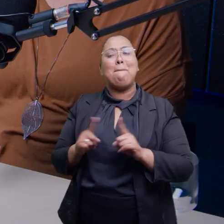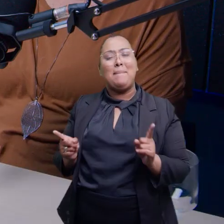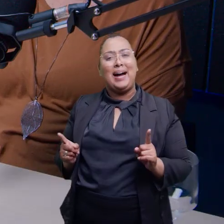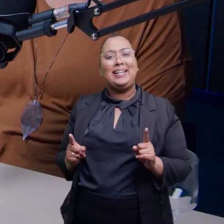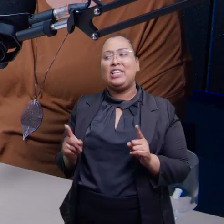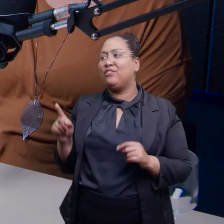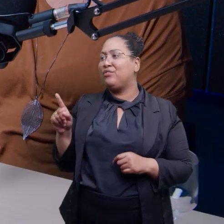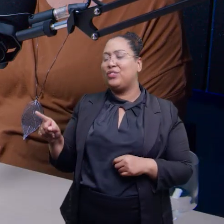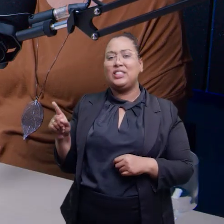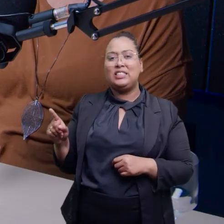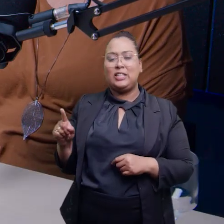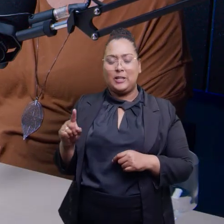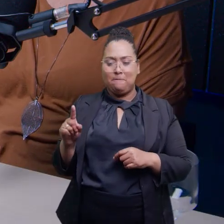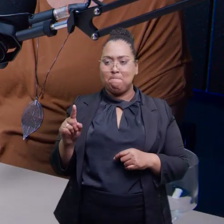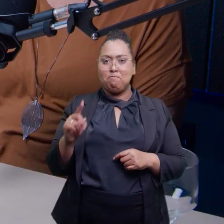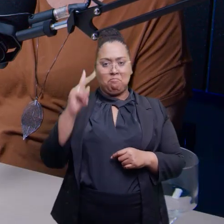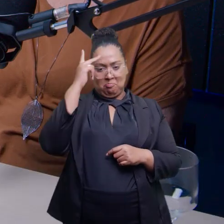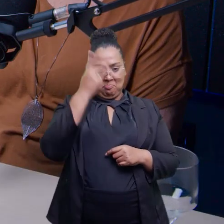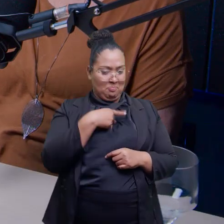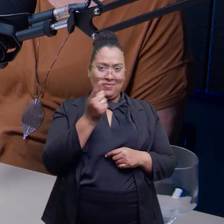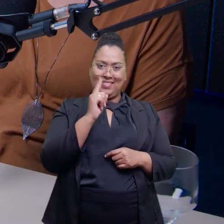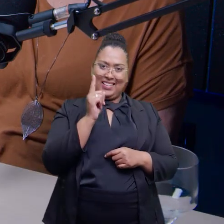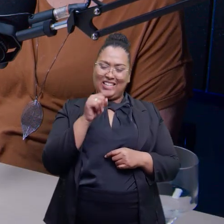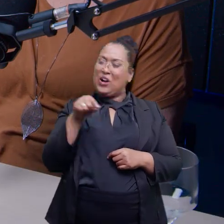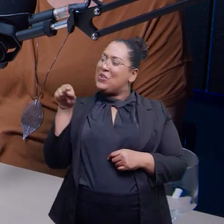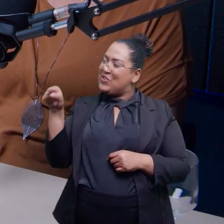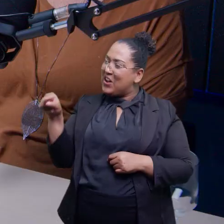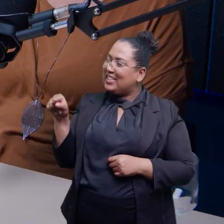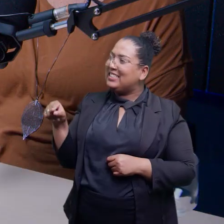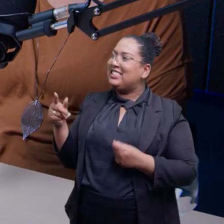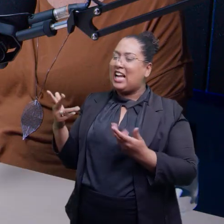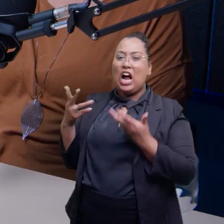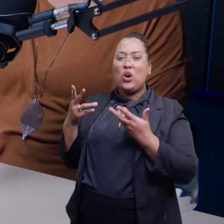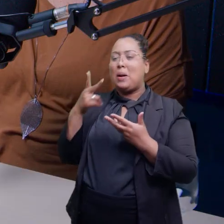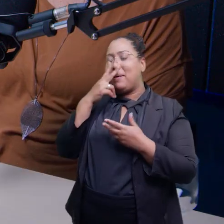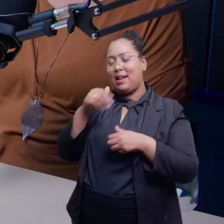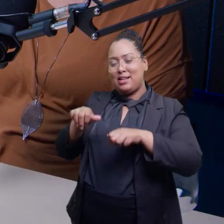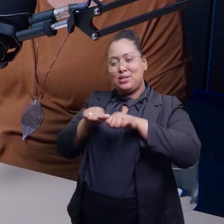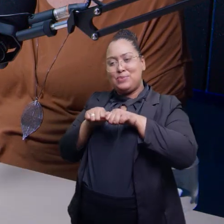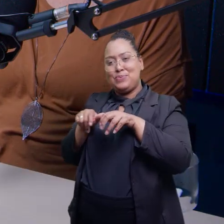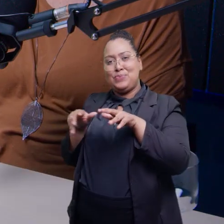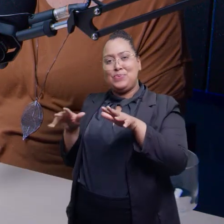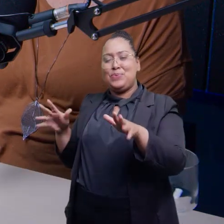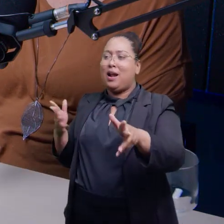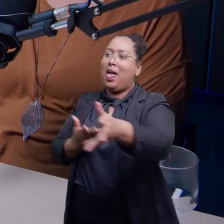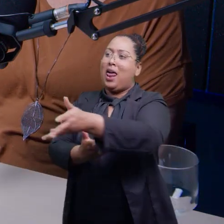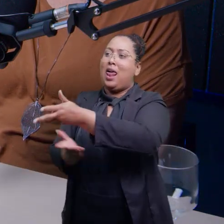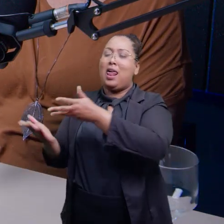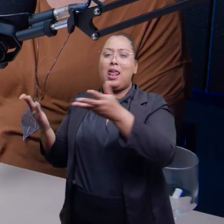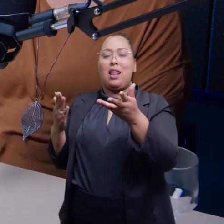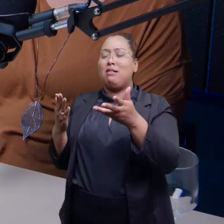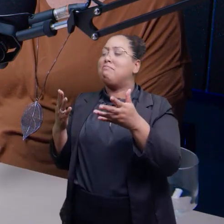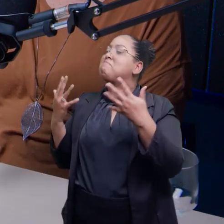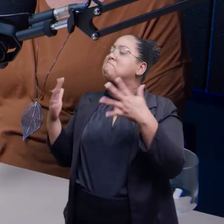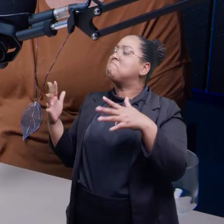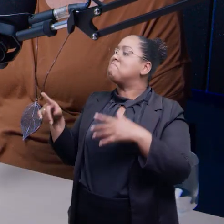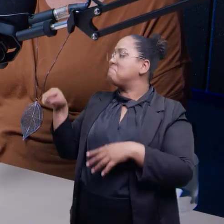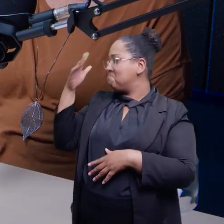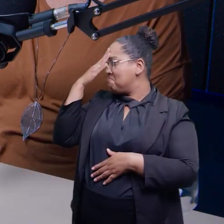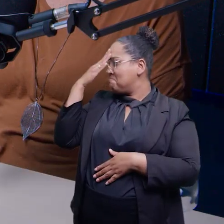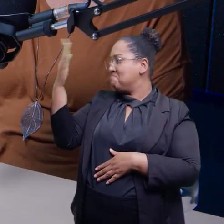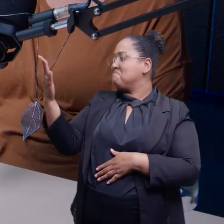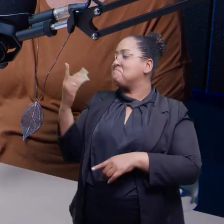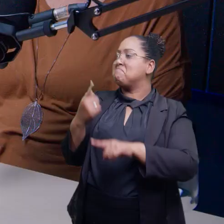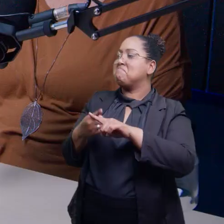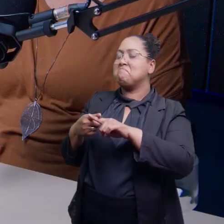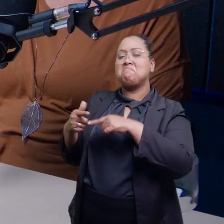né? Você não quis deixar só para você. E eu acho que essa possibilidade de partilha é algo que a gente tem que estar muito grato, porque é um